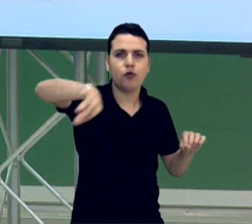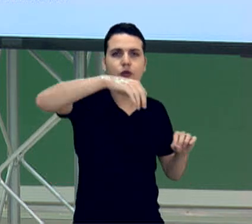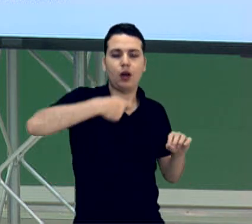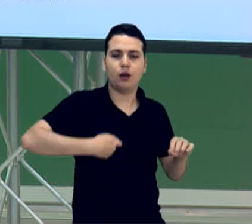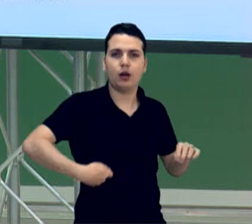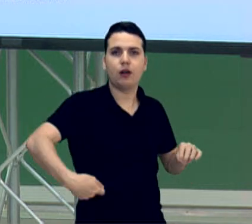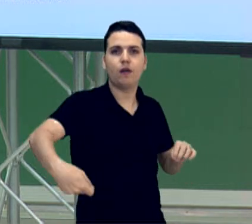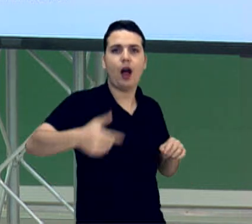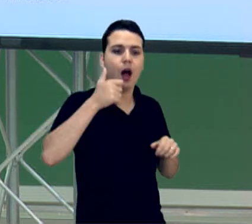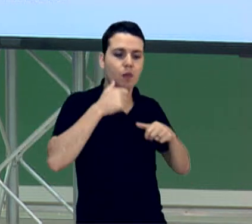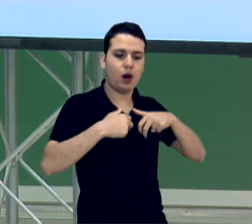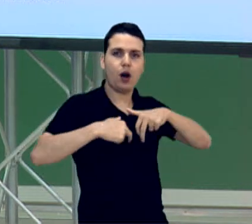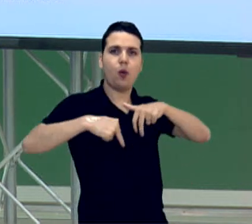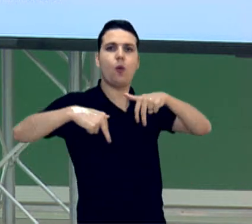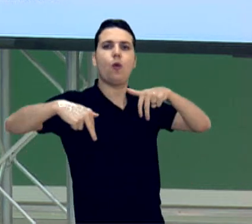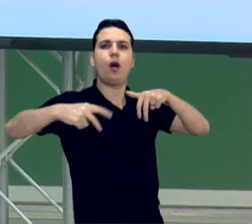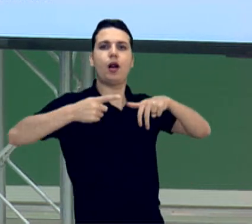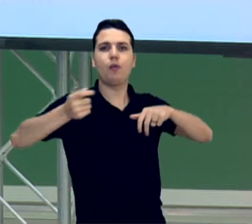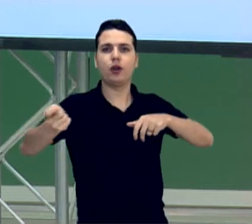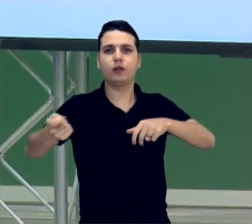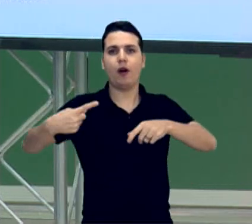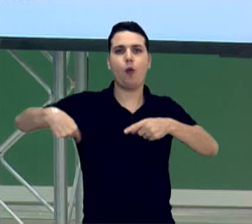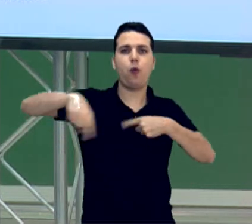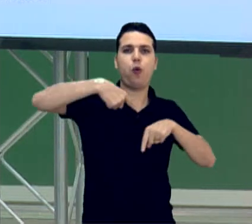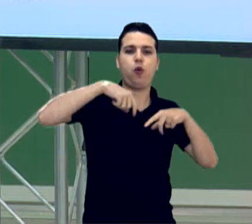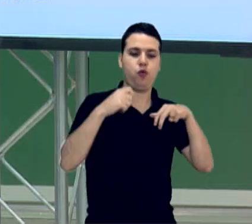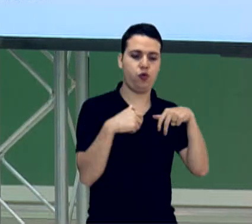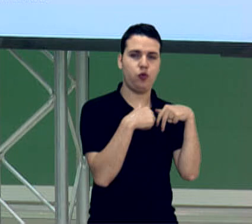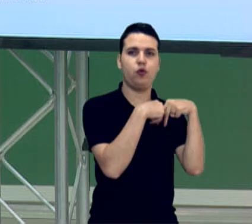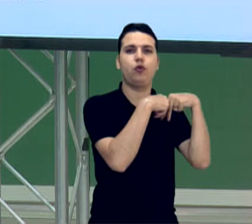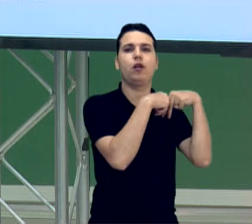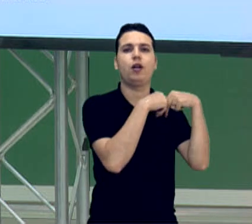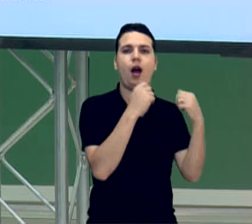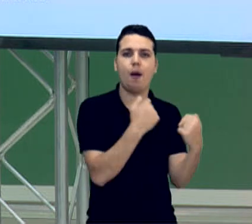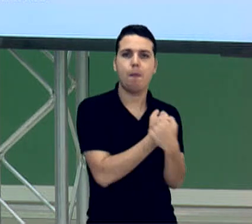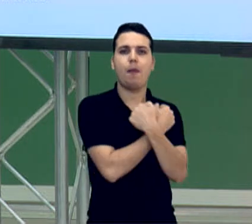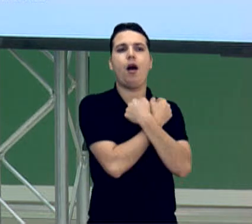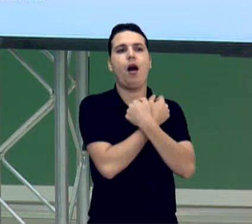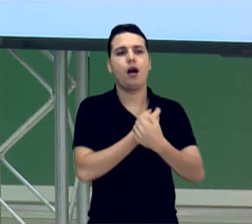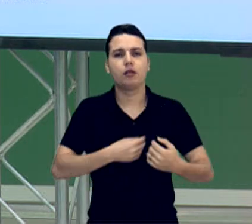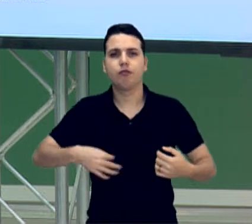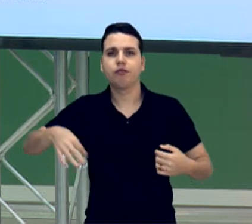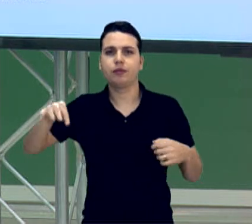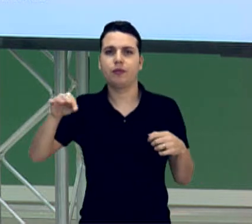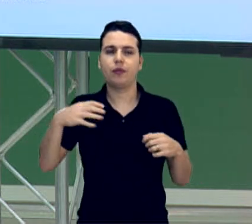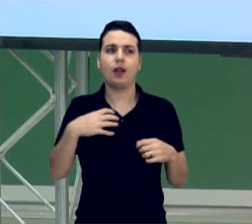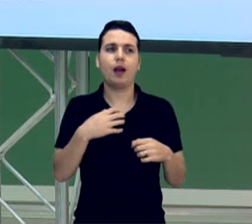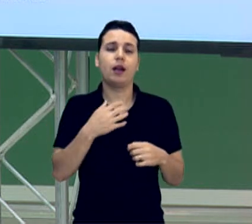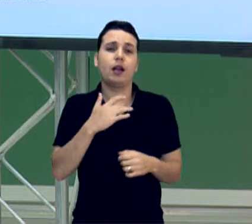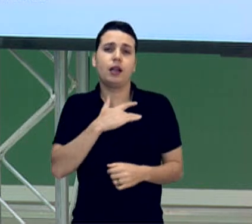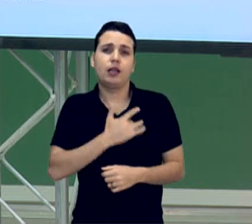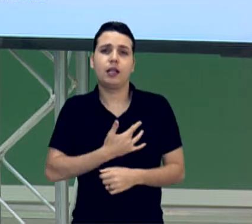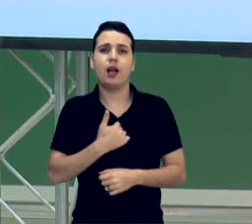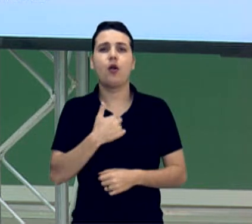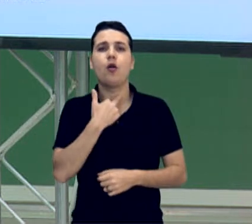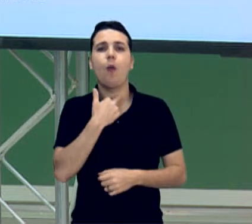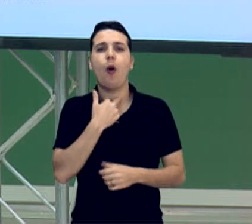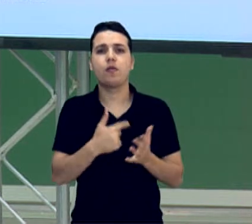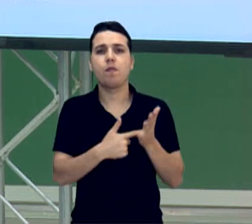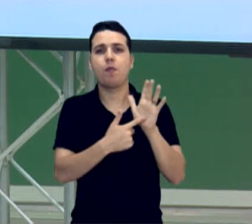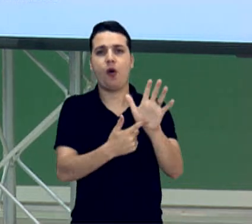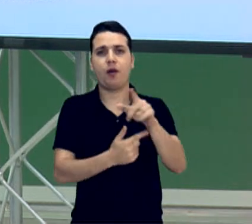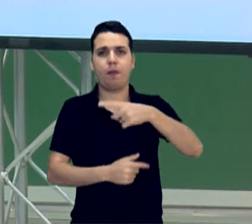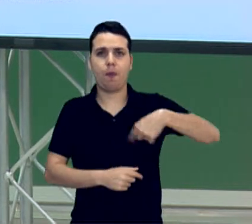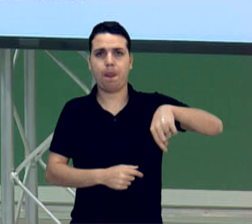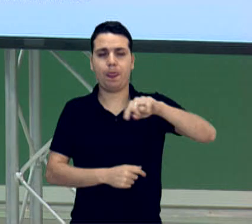vem rodopiando até ele, abraça, daí solta para o outro lado, enfim. Né? Uma pena que a prof não consegue demonstrar para